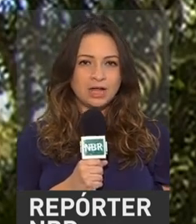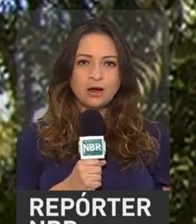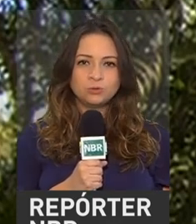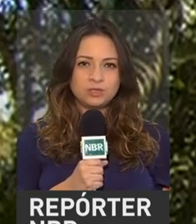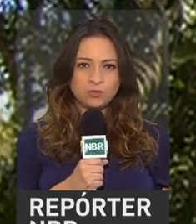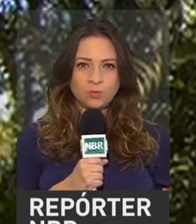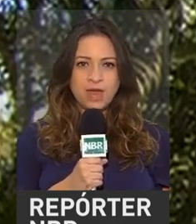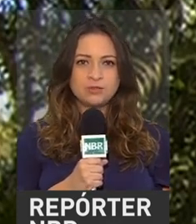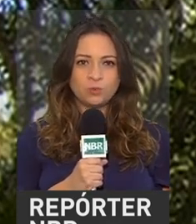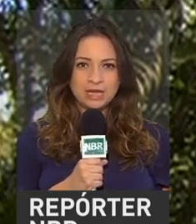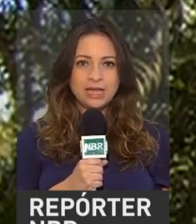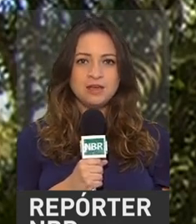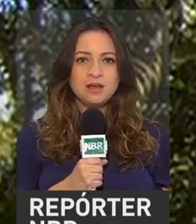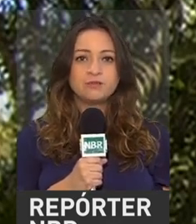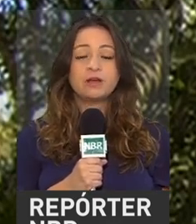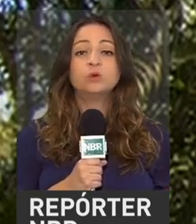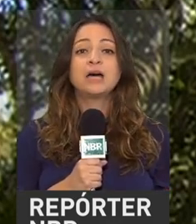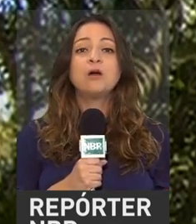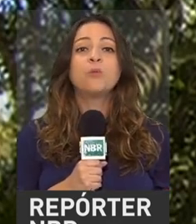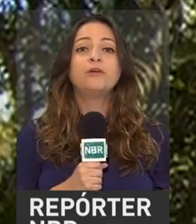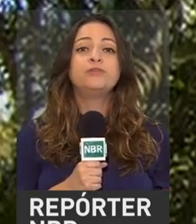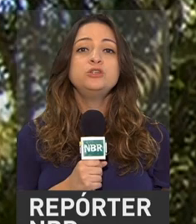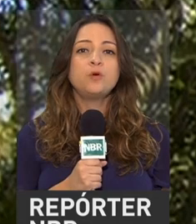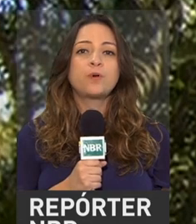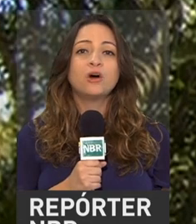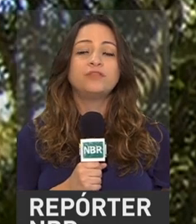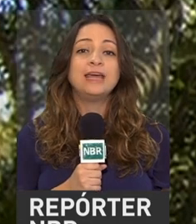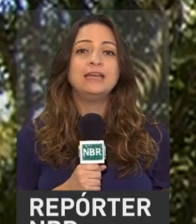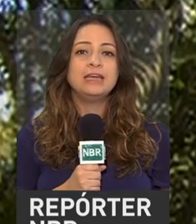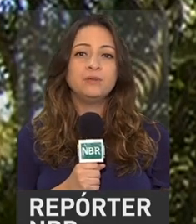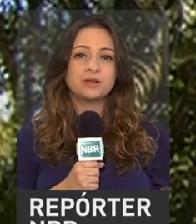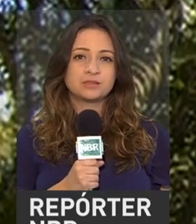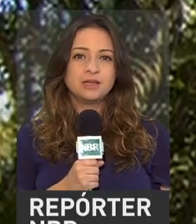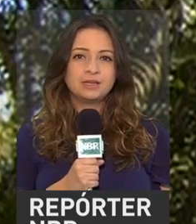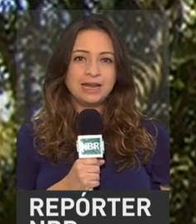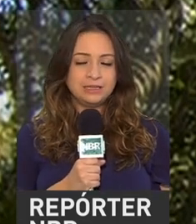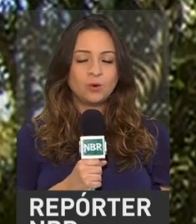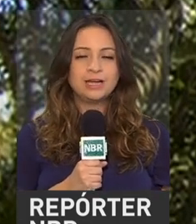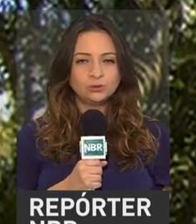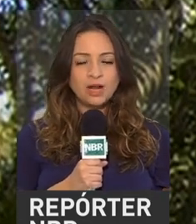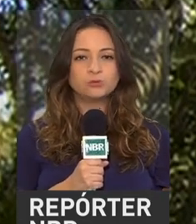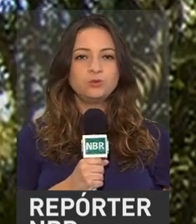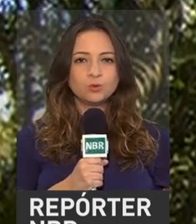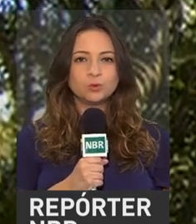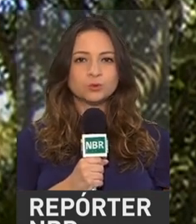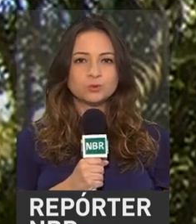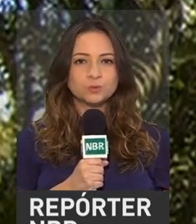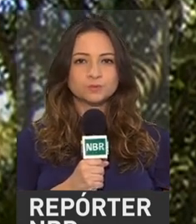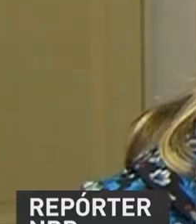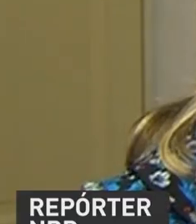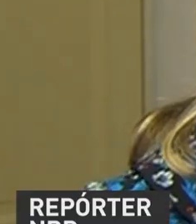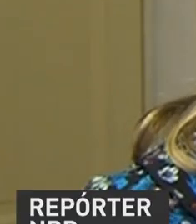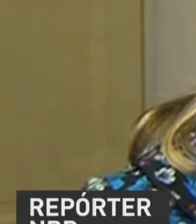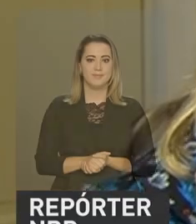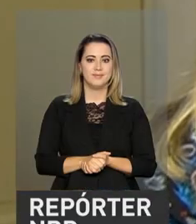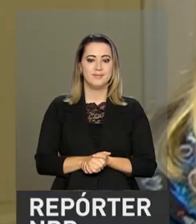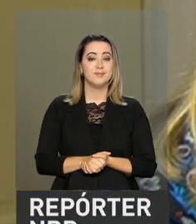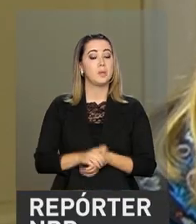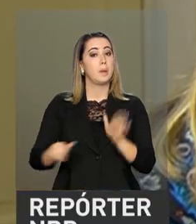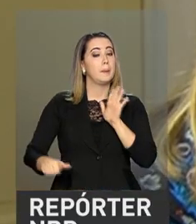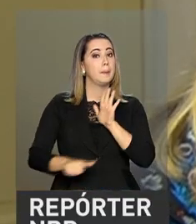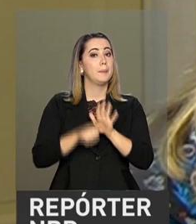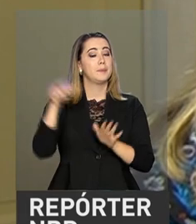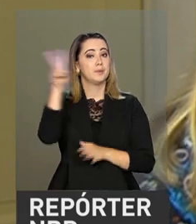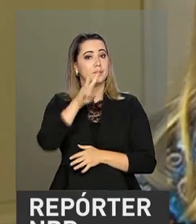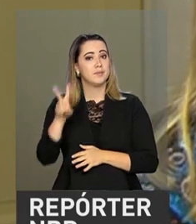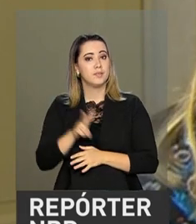Exame Nacional do Ensino Médio, o Enem, vai contar com uma videoprova em Libras, na língua natural dos surdos. É a primeira vez que